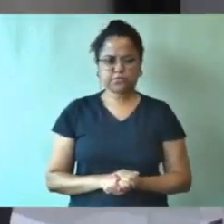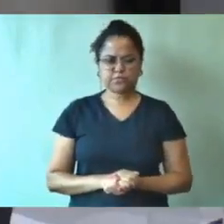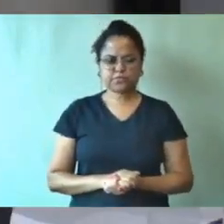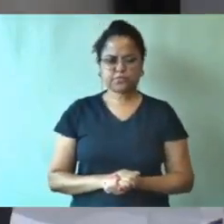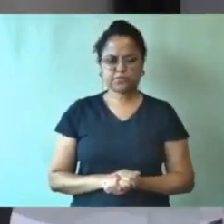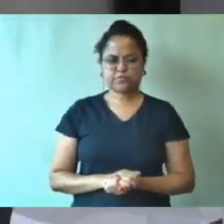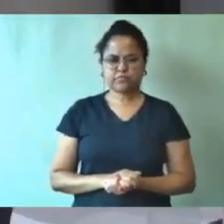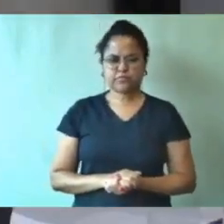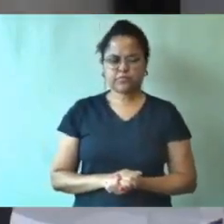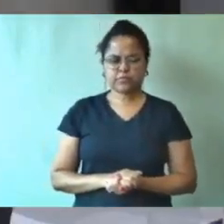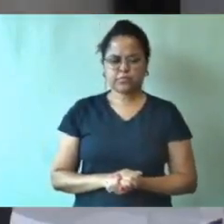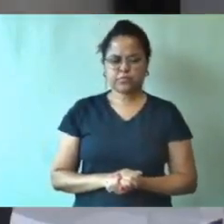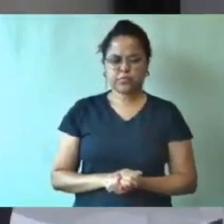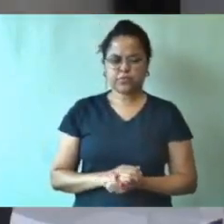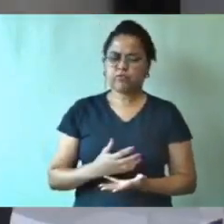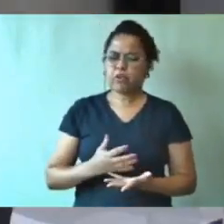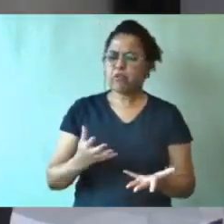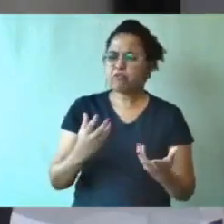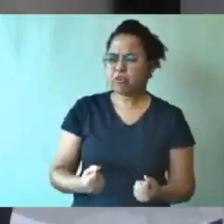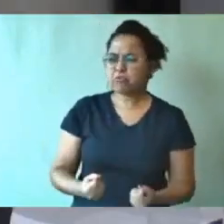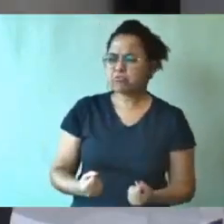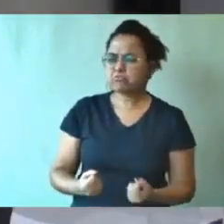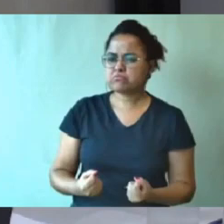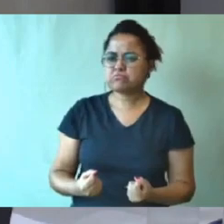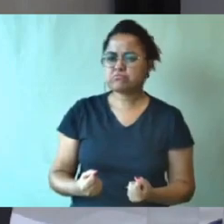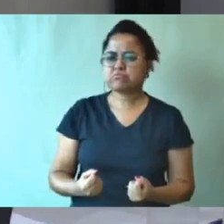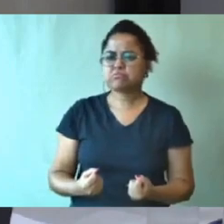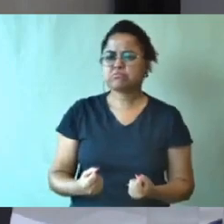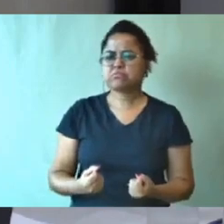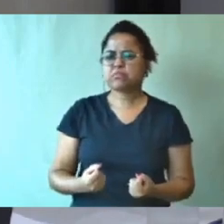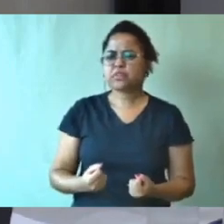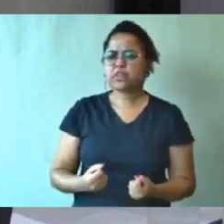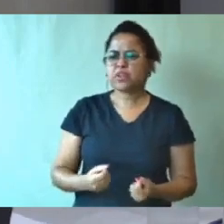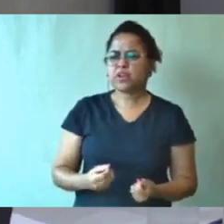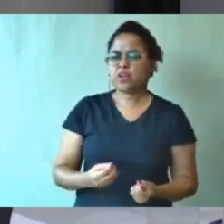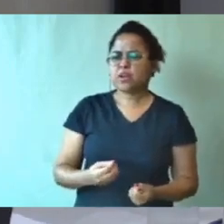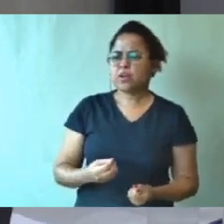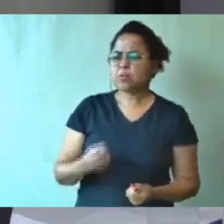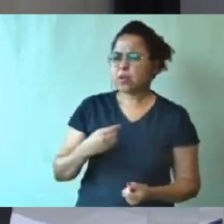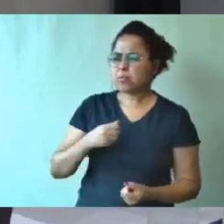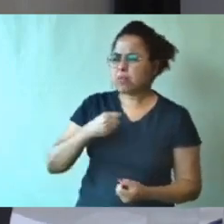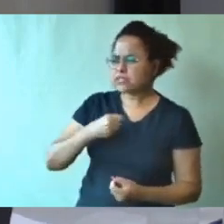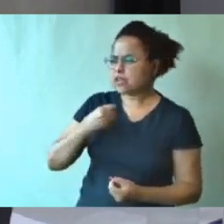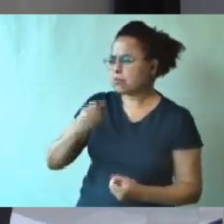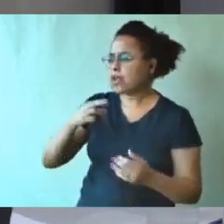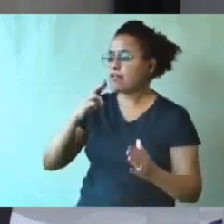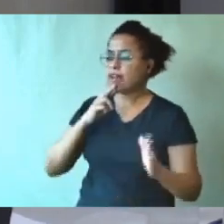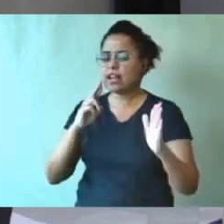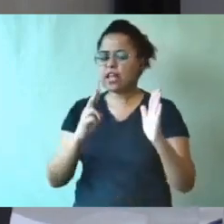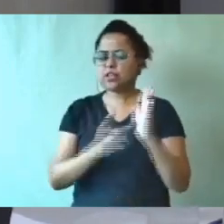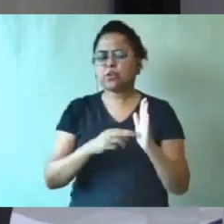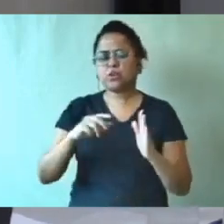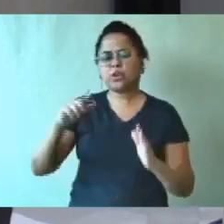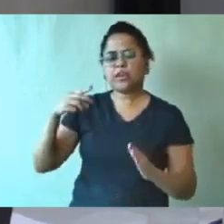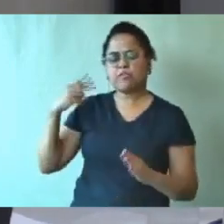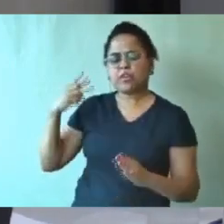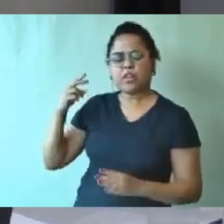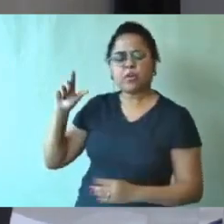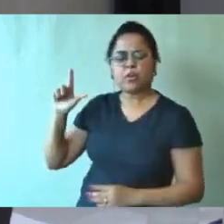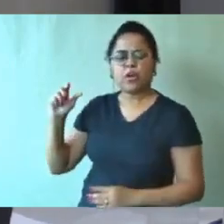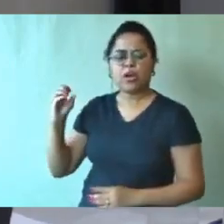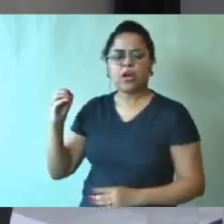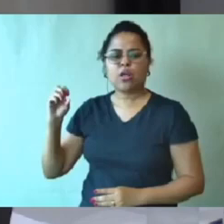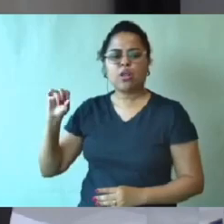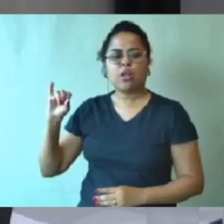Eu vou passar, portanto, a palavra para a nossa relatora, vereadora Luíde Gonçalves, para